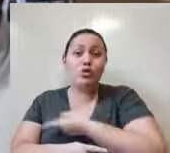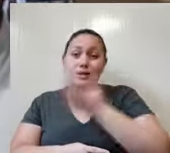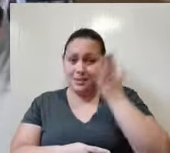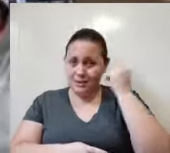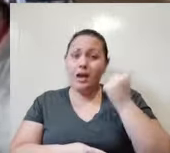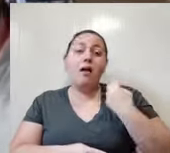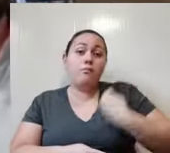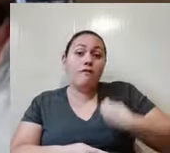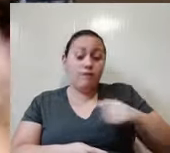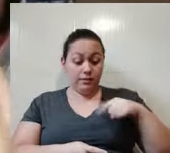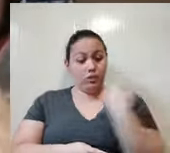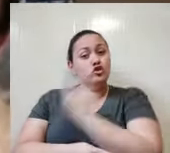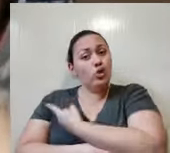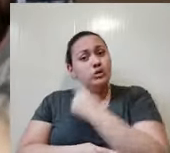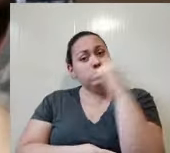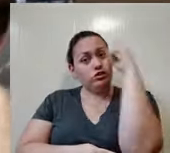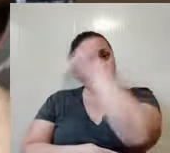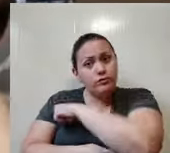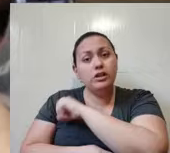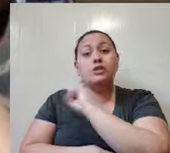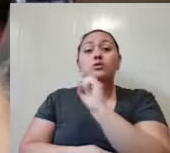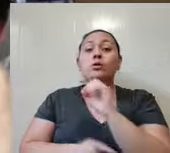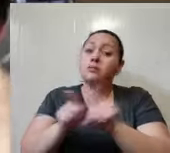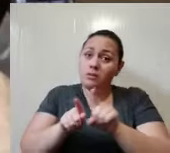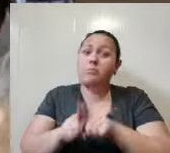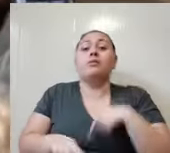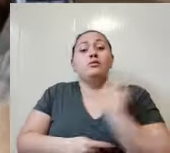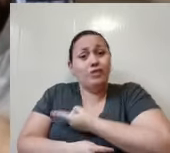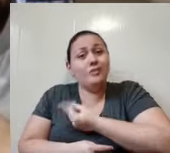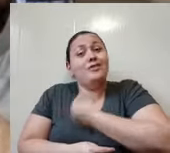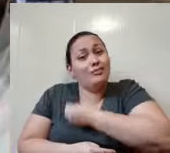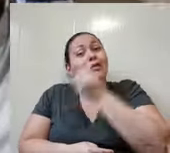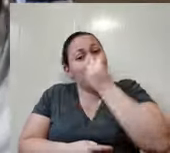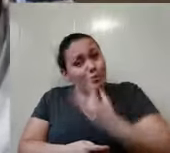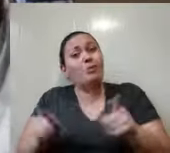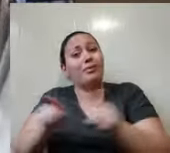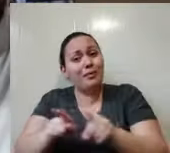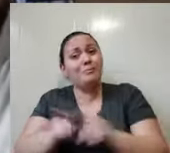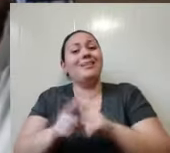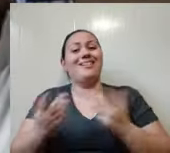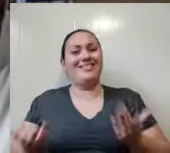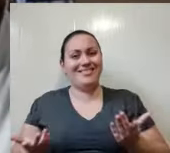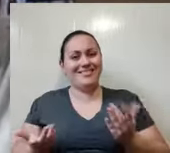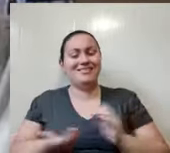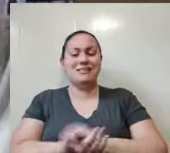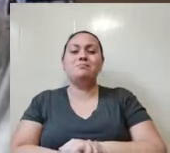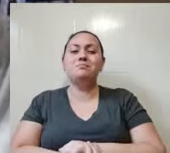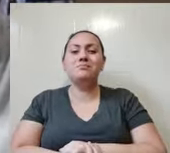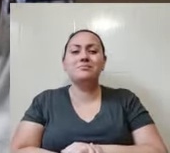de vida. Porque só a gente sabe como é dolorido ser a gente mesmo e quanto é bom ser a gente mesmo.